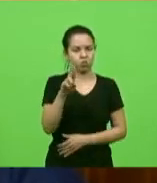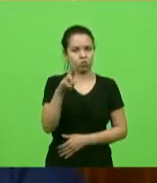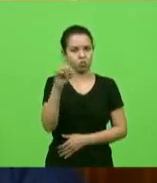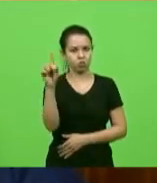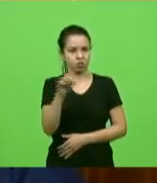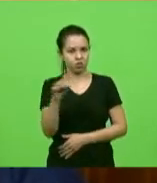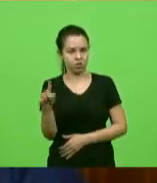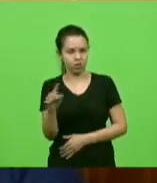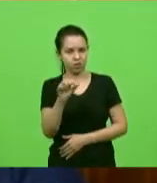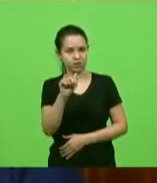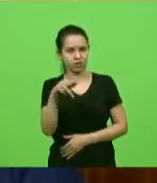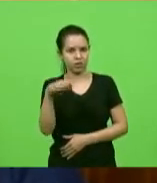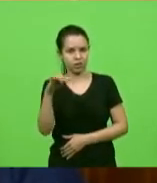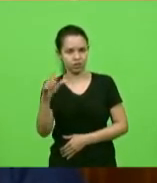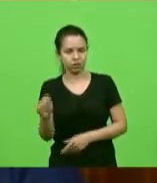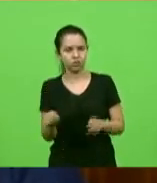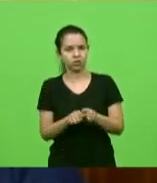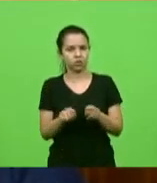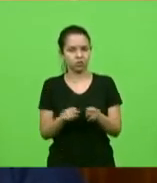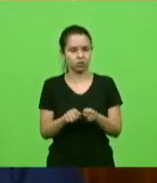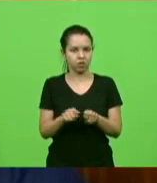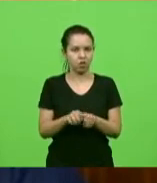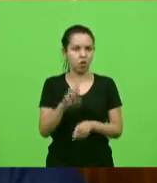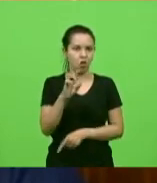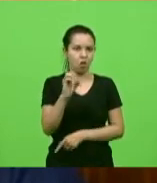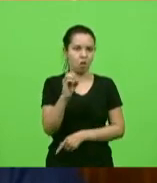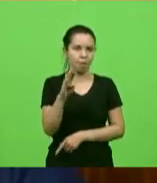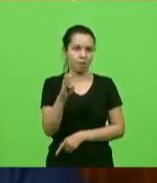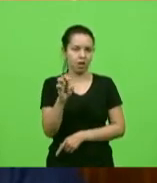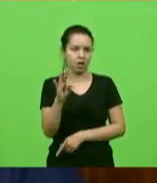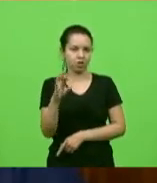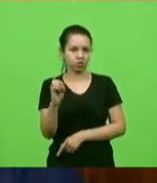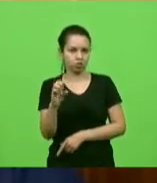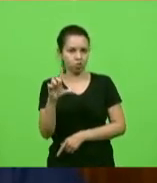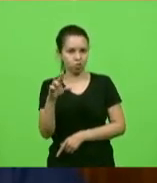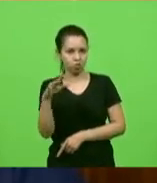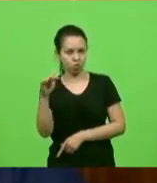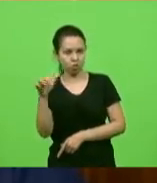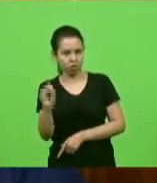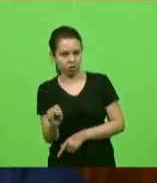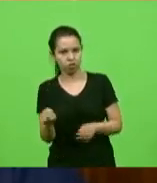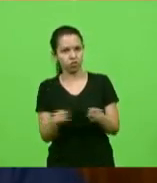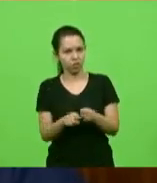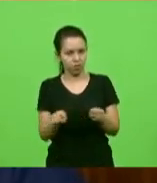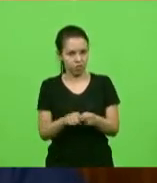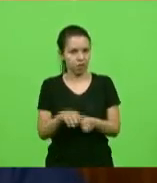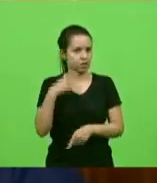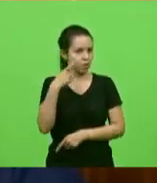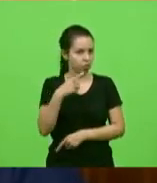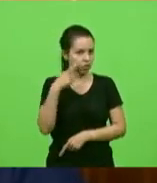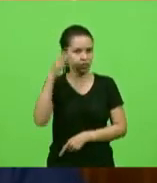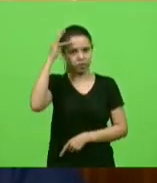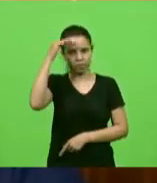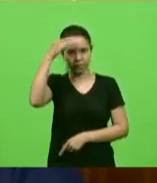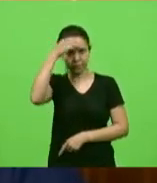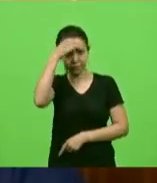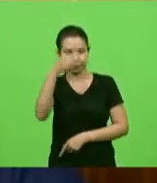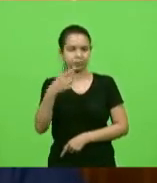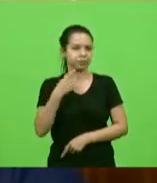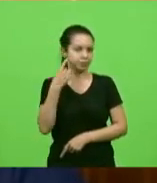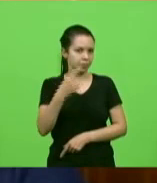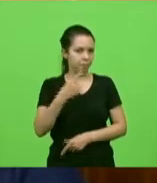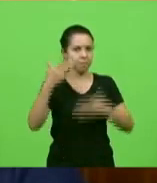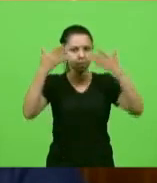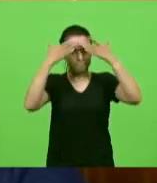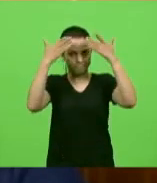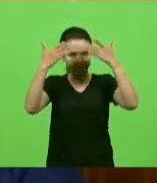Zanellato, o senhor desembargador Roberto Lucas Pacheco, o senhor deputado Fabiano da Luz, o senhor deputado